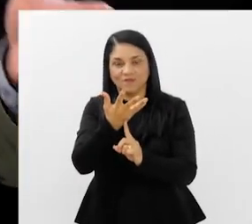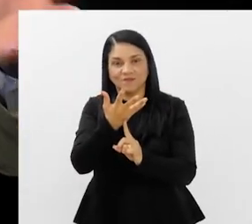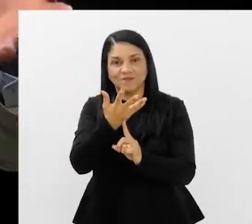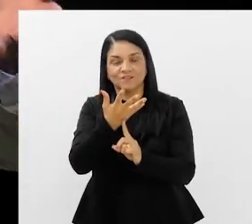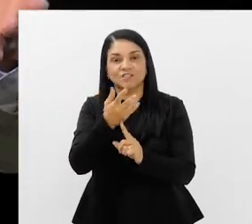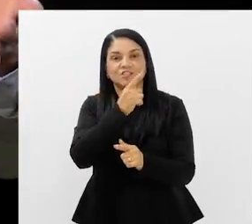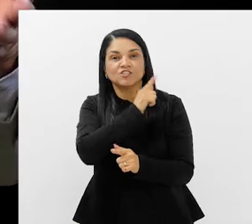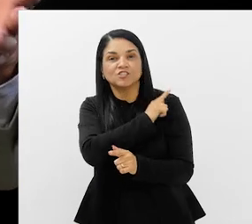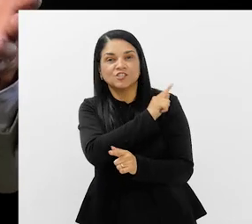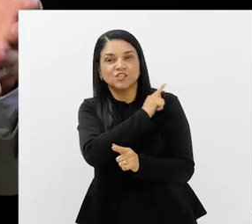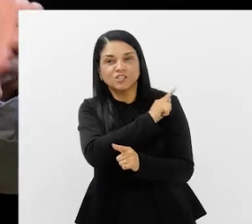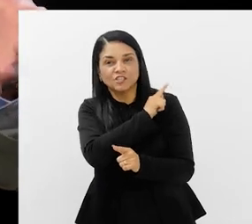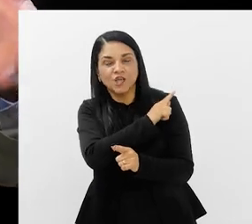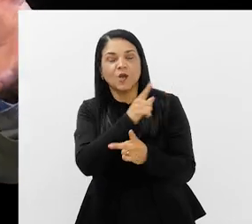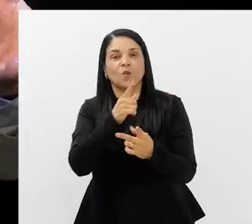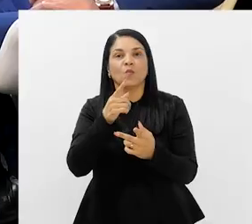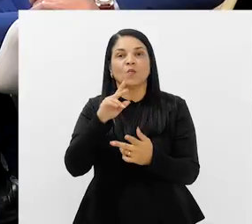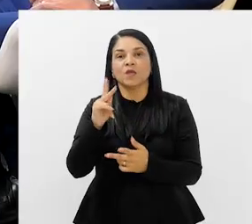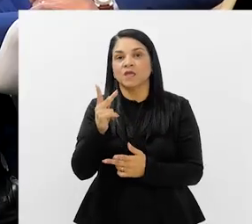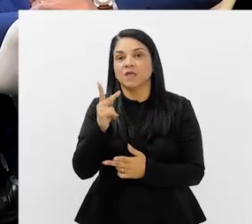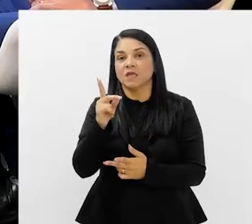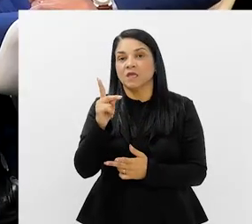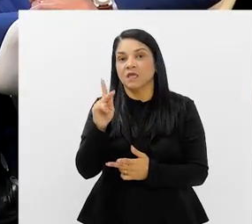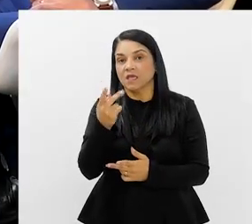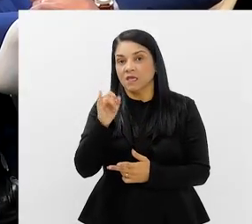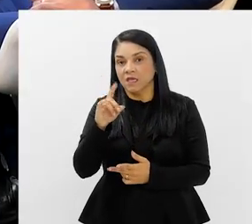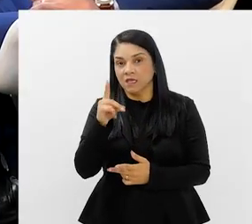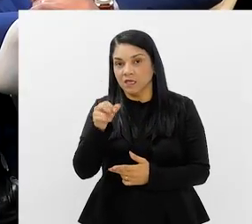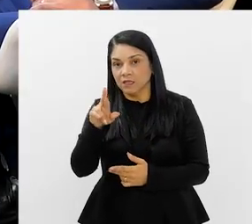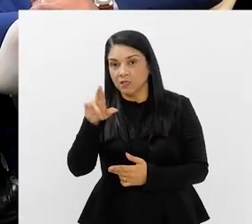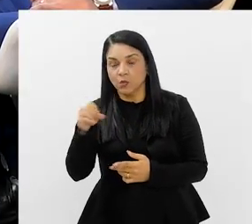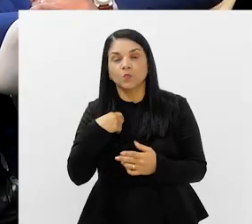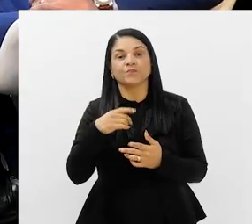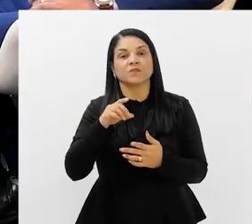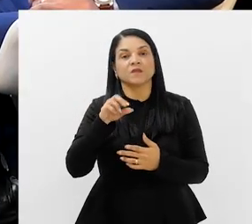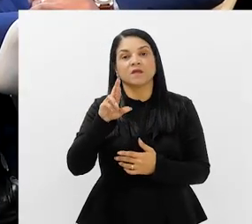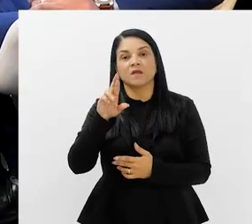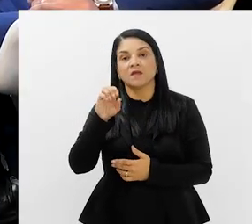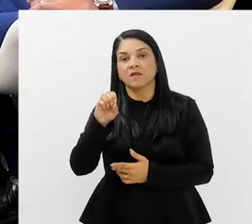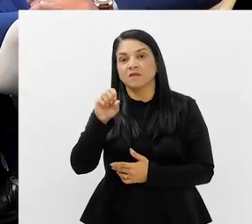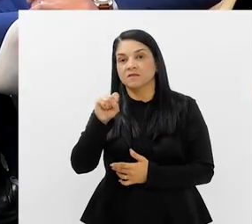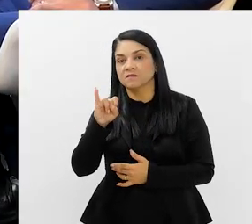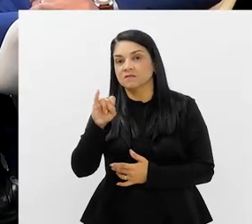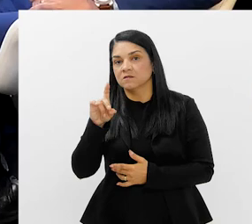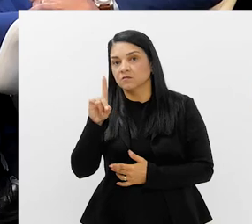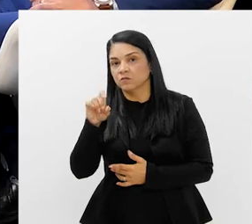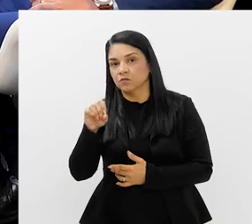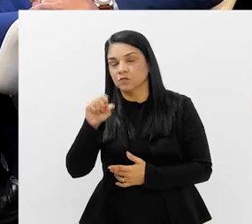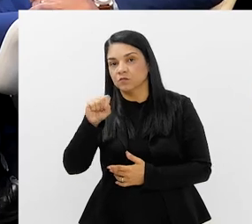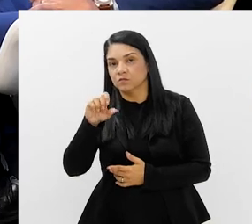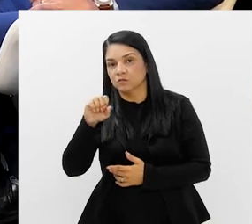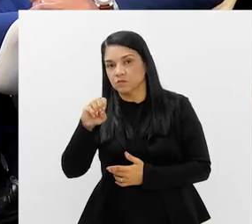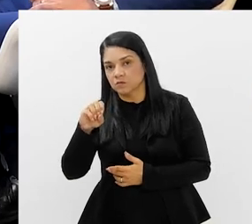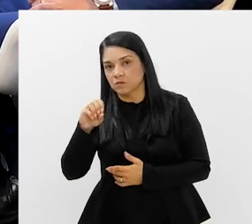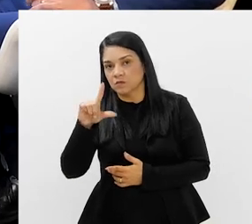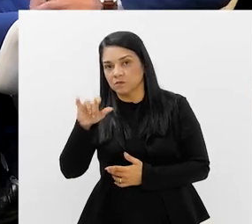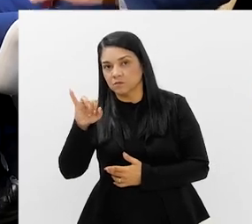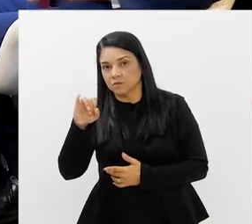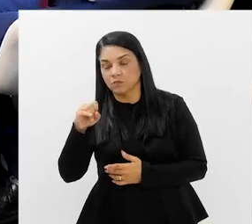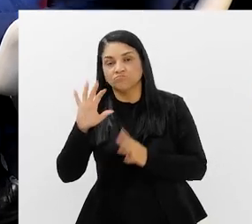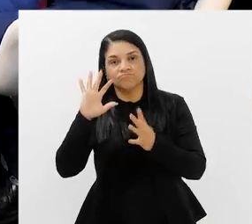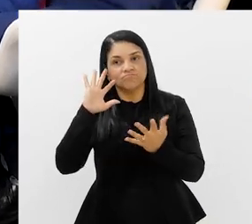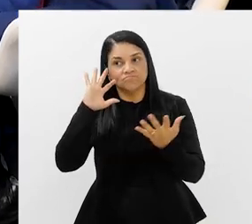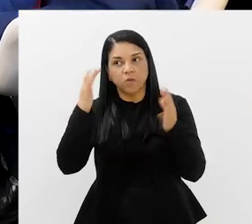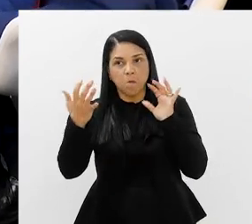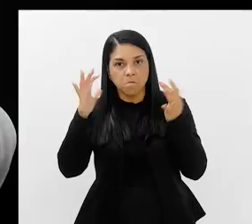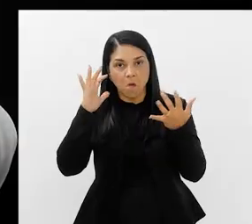ambiental, com a questão de gestão de recursos hídricos, com a questão de resíduos sólidos. A política estadual